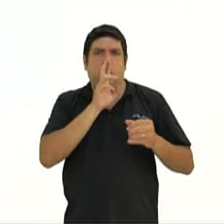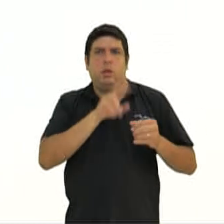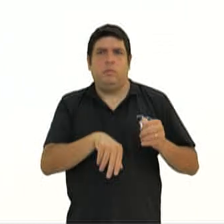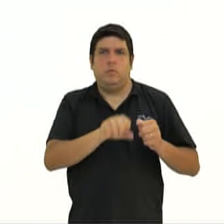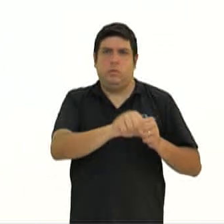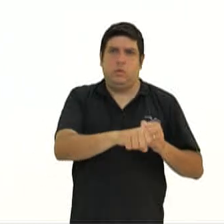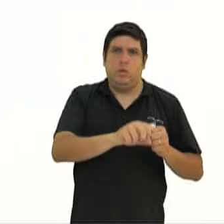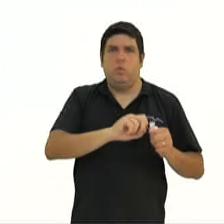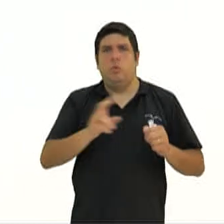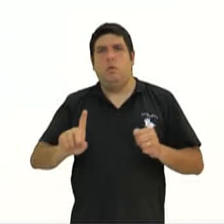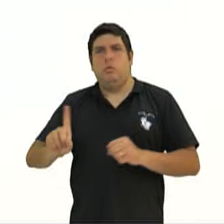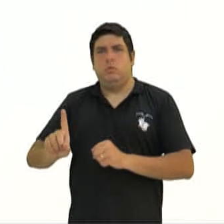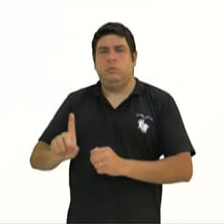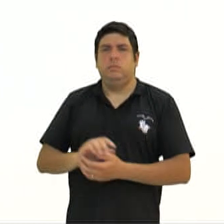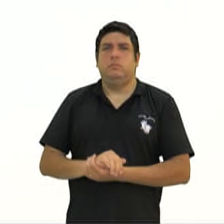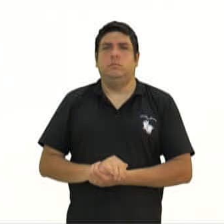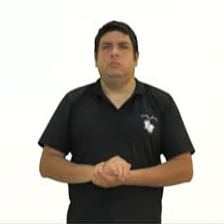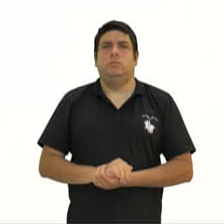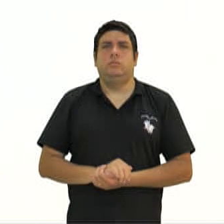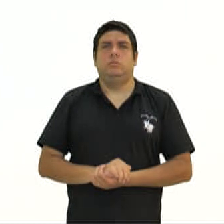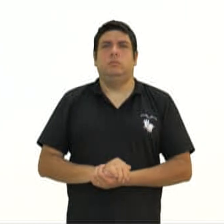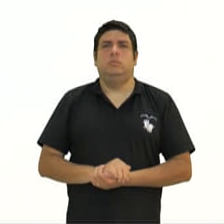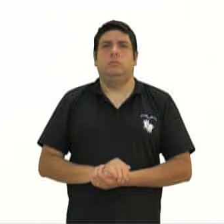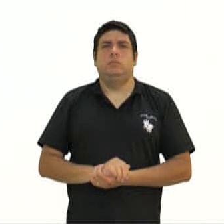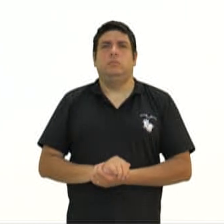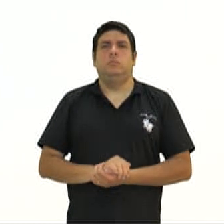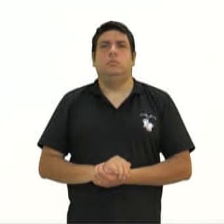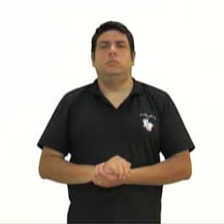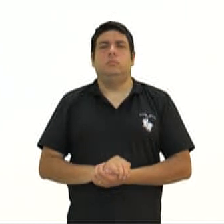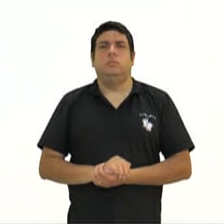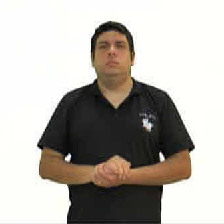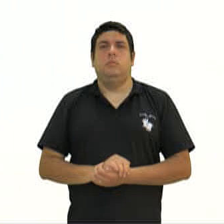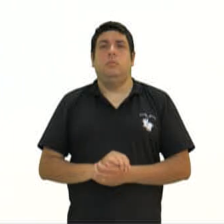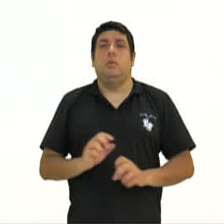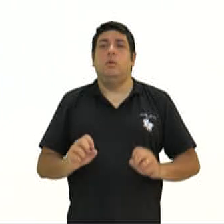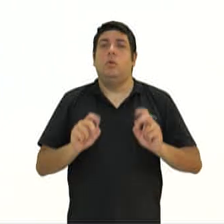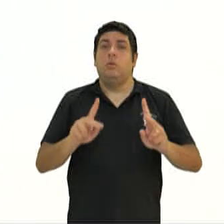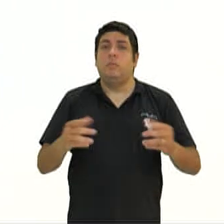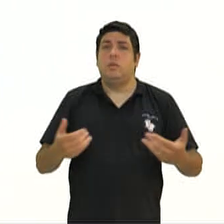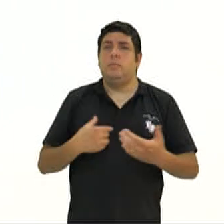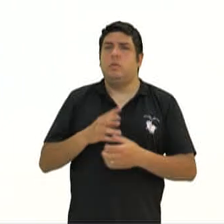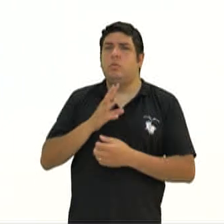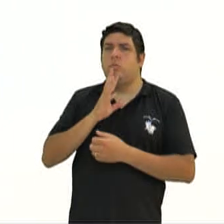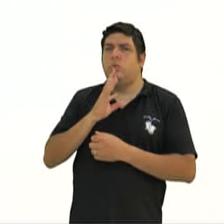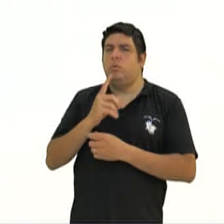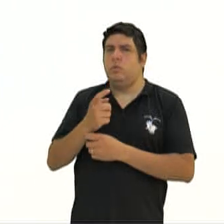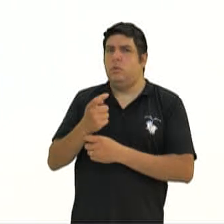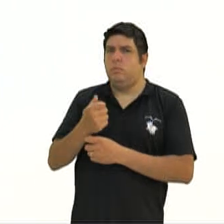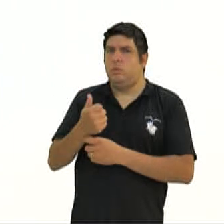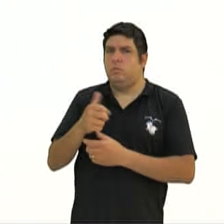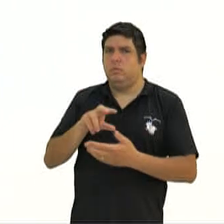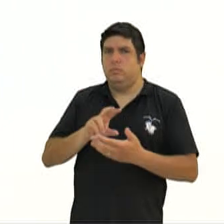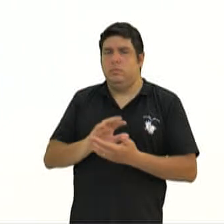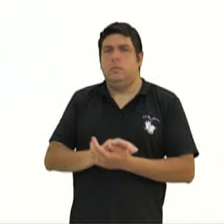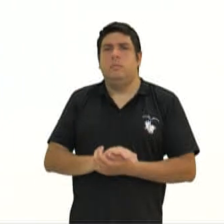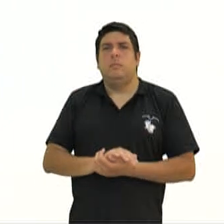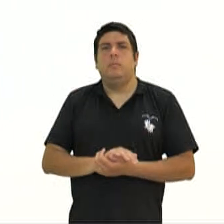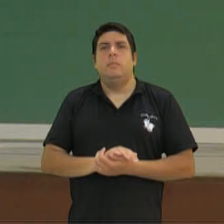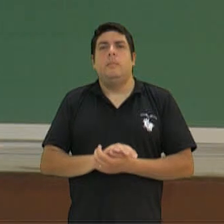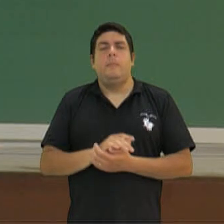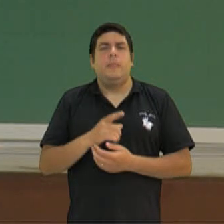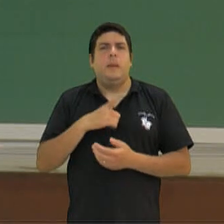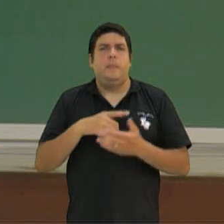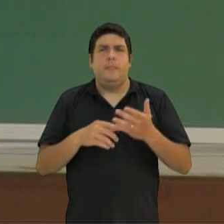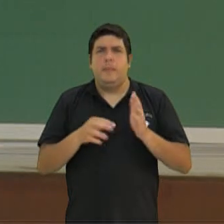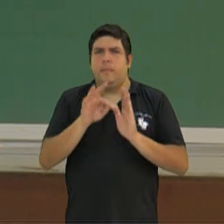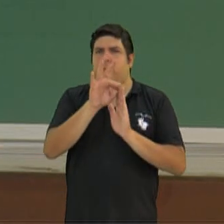assim, ou não. Beleza? Então vamos lá. Vamos conhecer um pouco, ok? E aqui eu tenho um pequeno